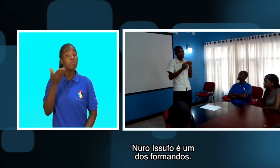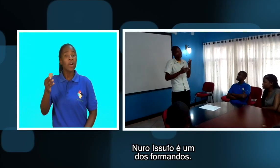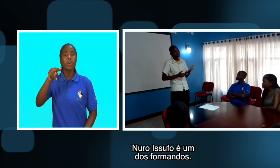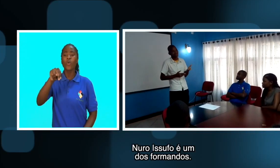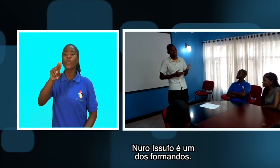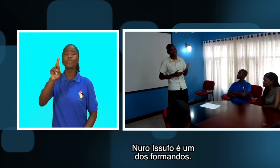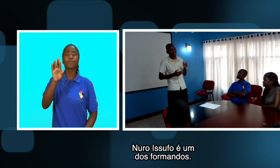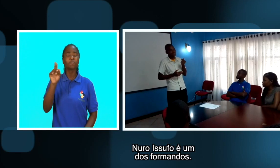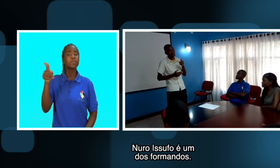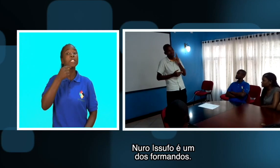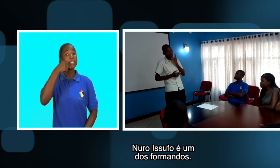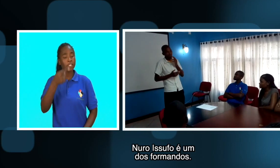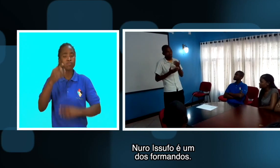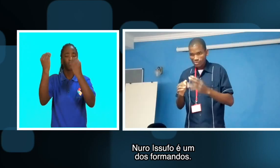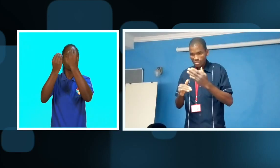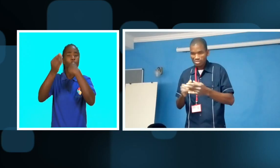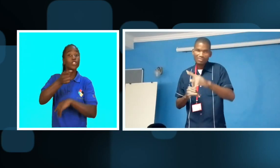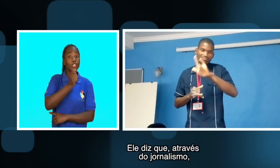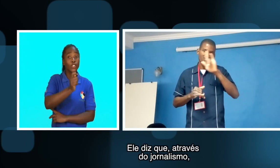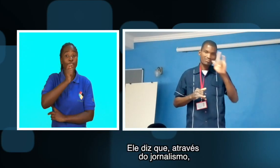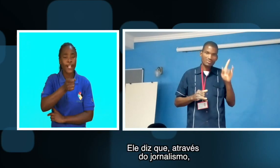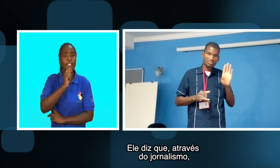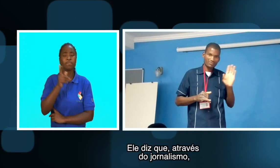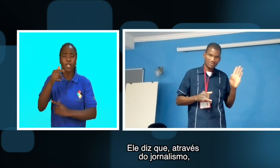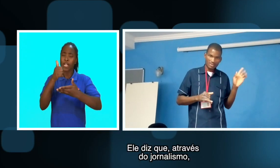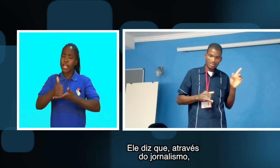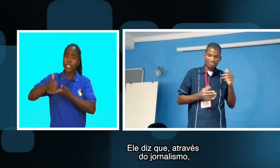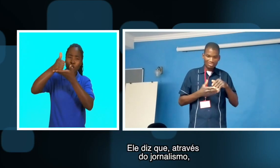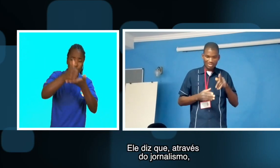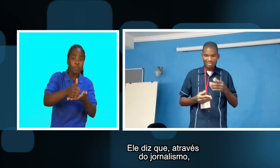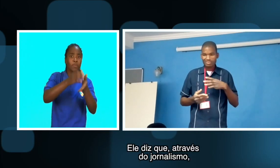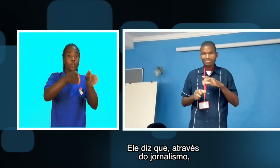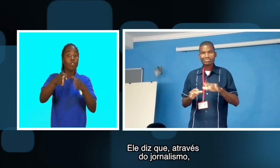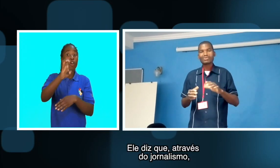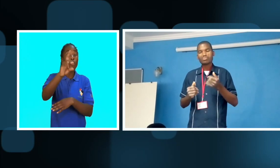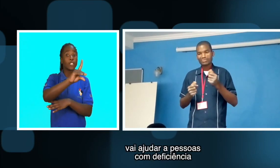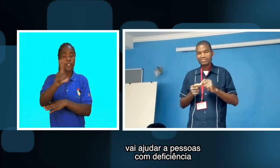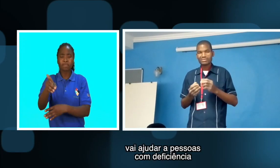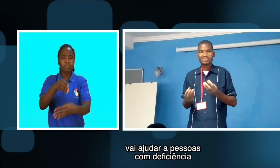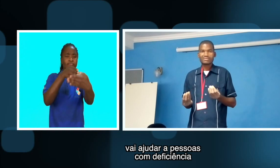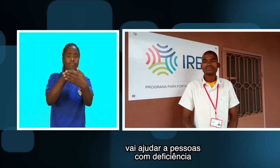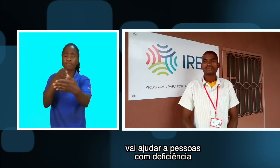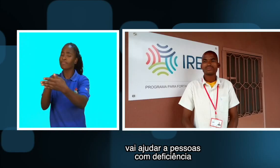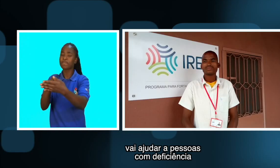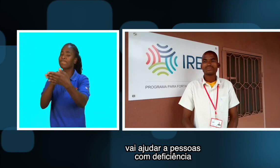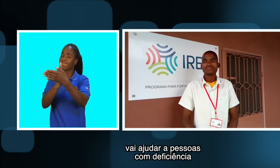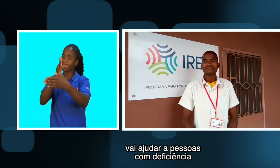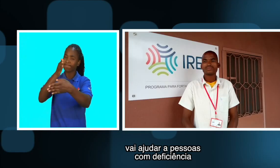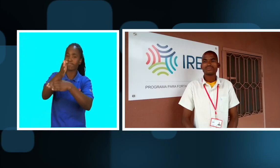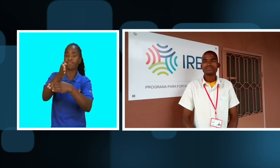Nur Insufo é um dos formandos. Ele diz que, através do jornalismo, vai ajudar as pessoas